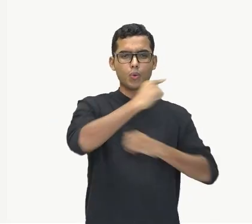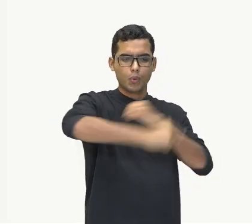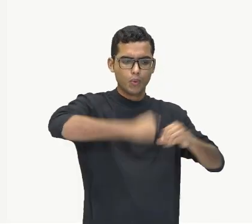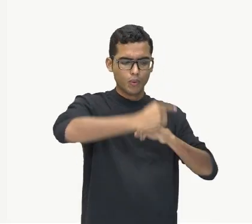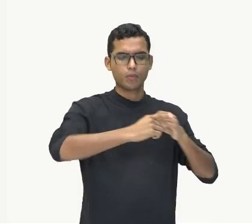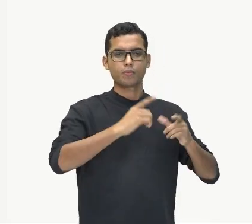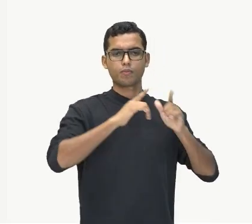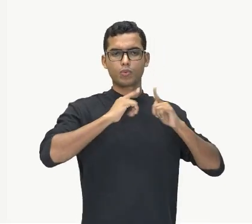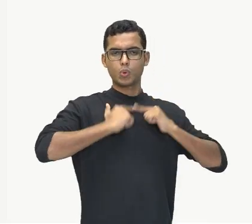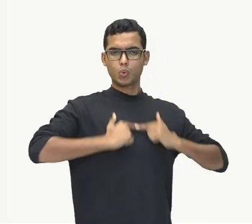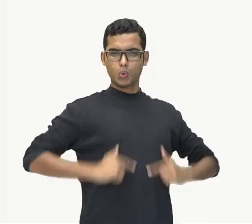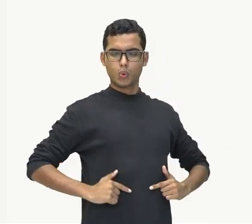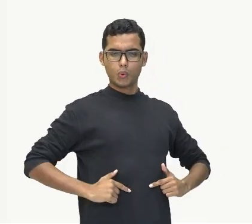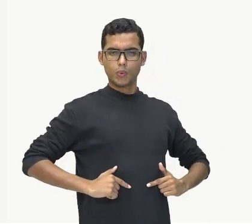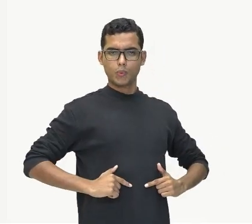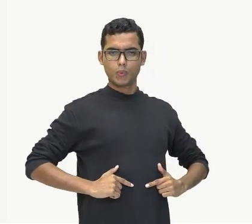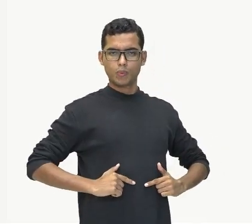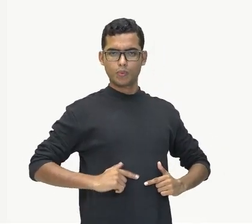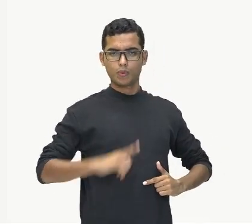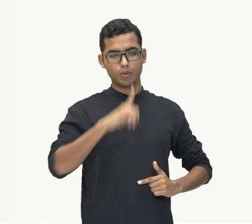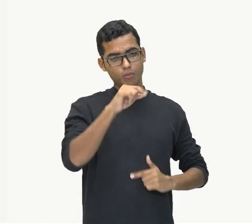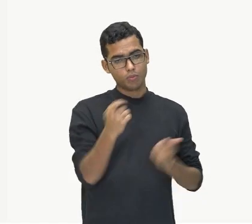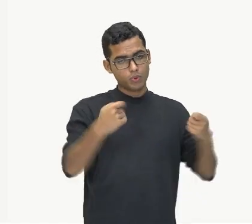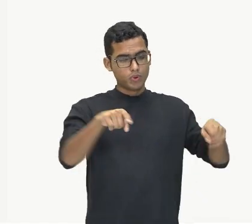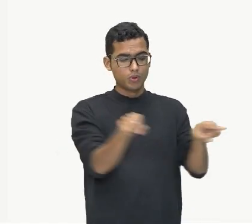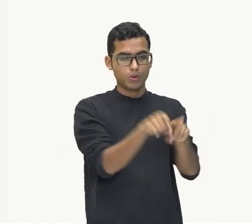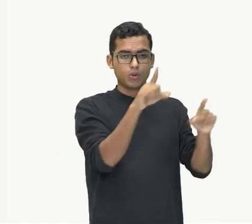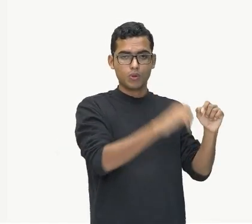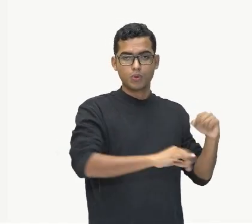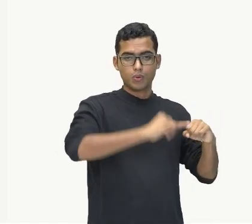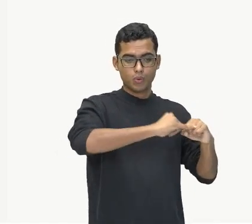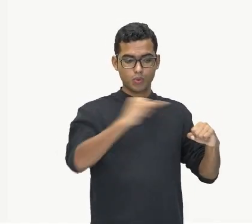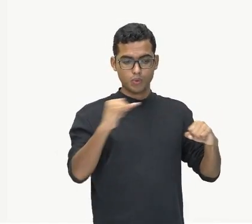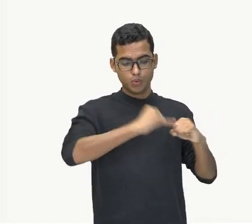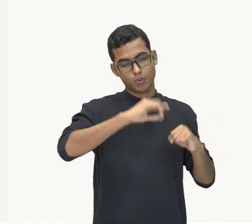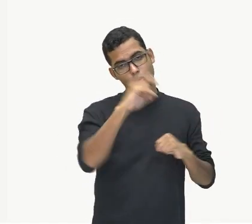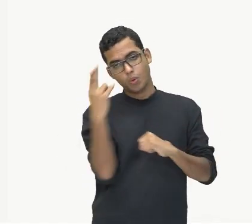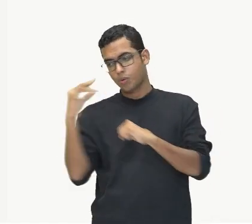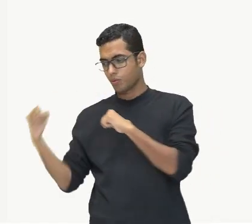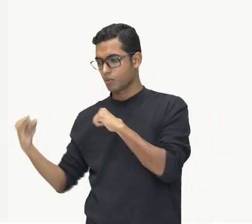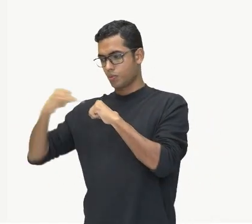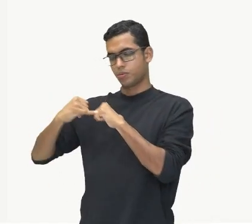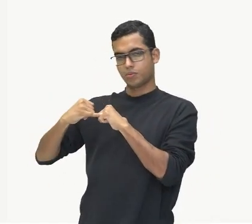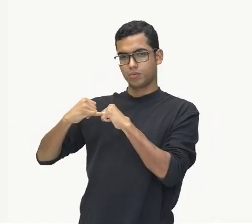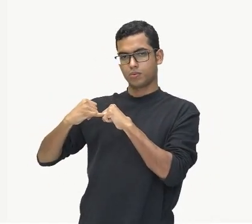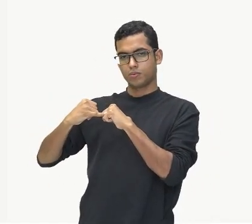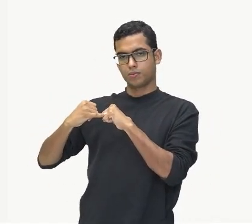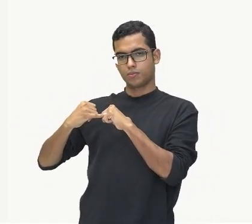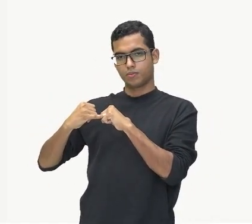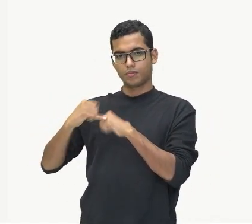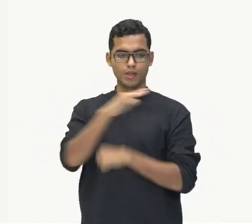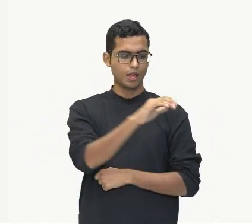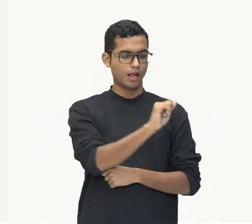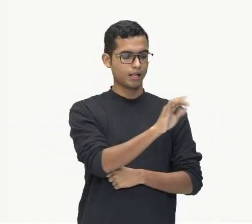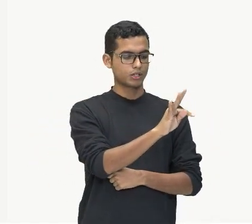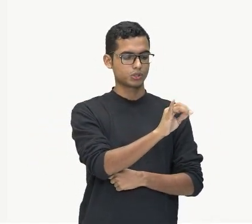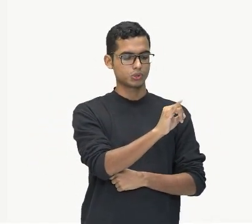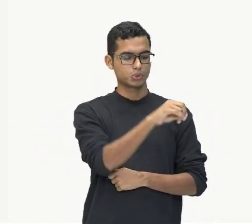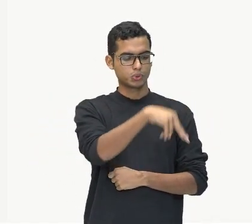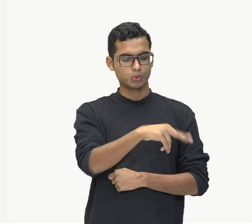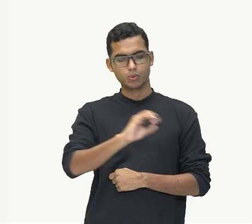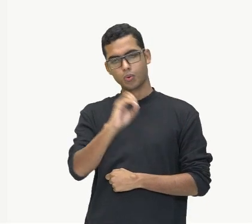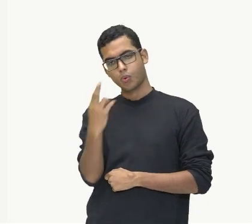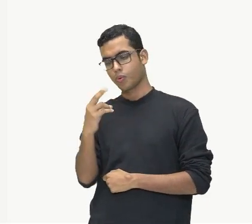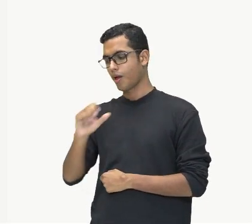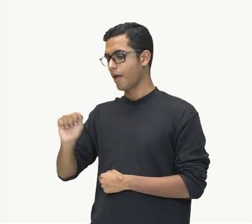cátion ou um ânion, tá bom? Isso que é ionizar. Só que para